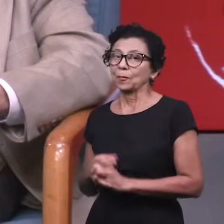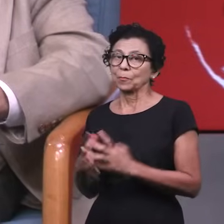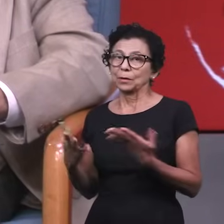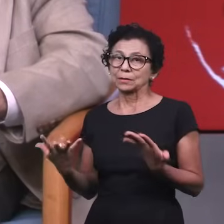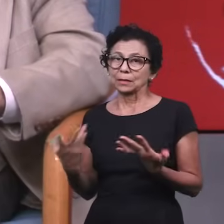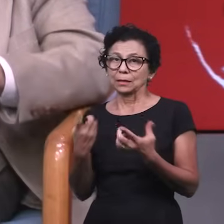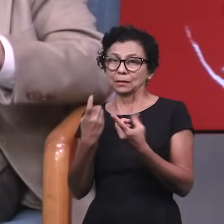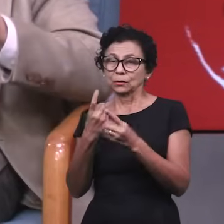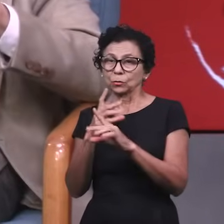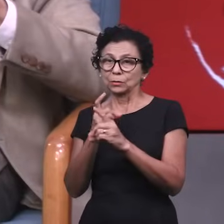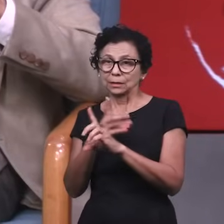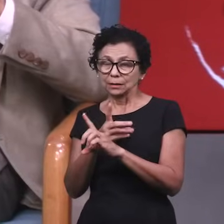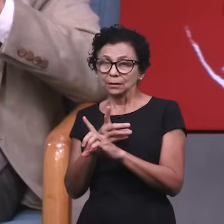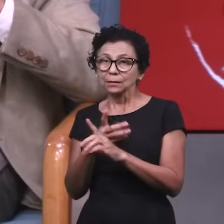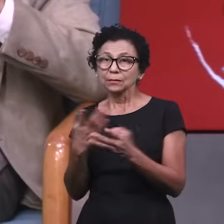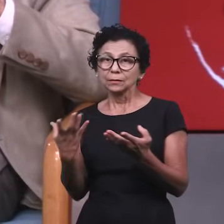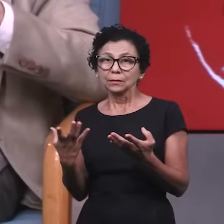igreja.